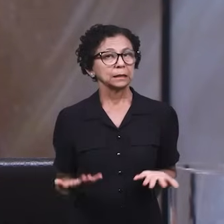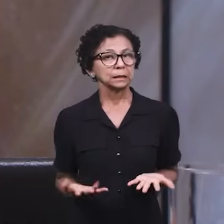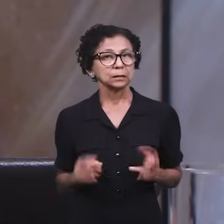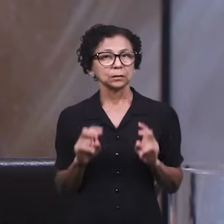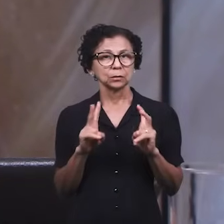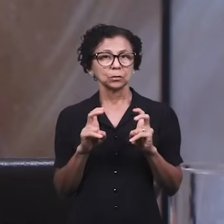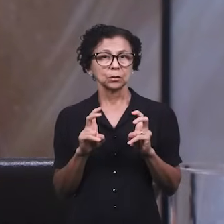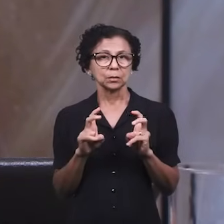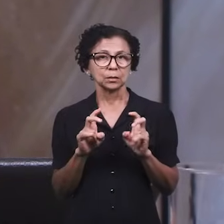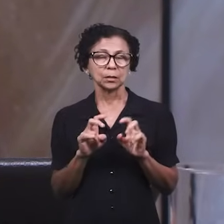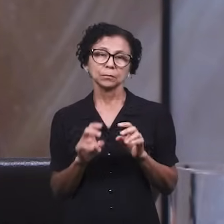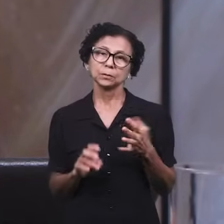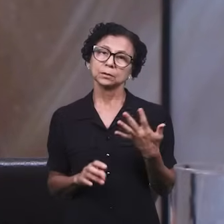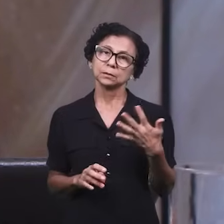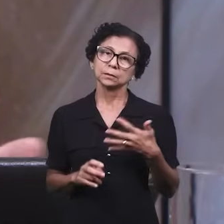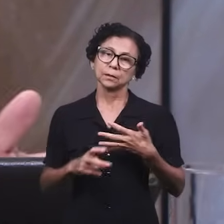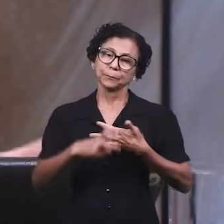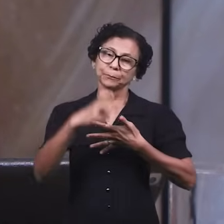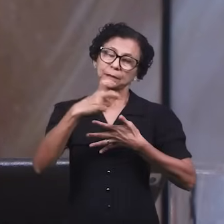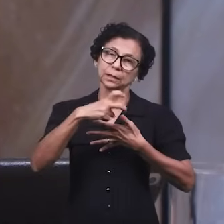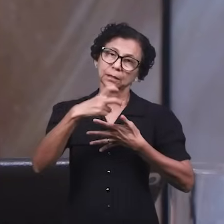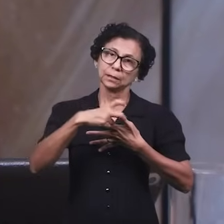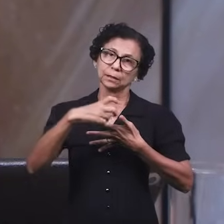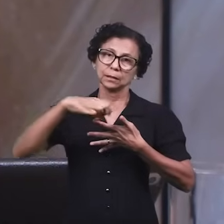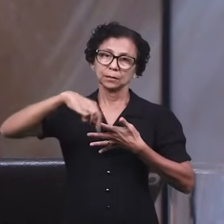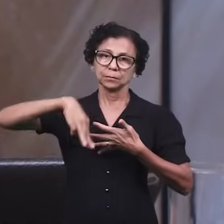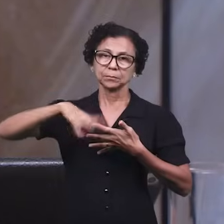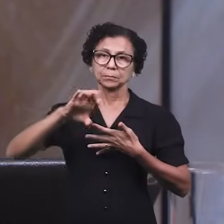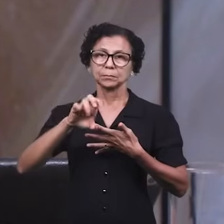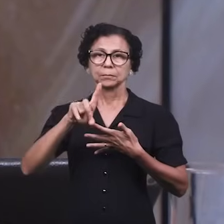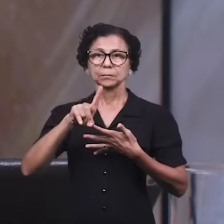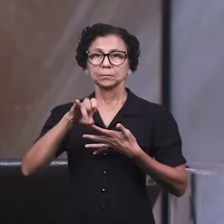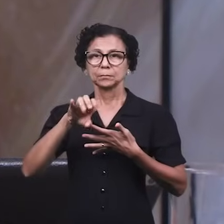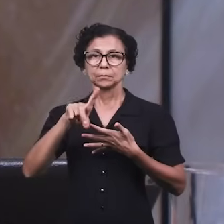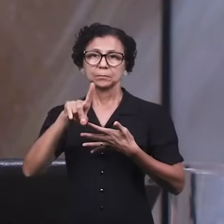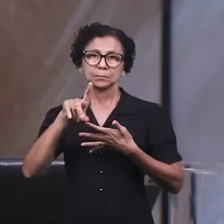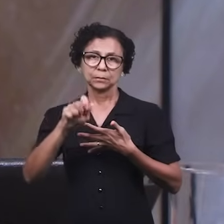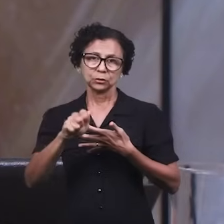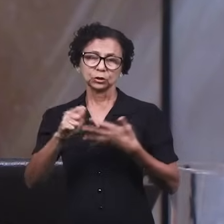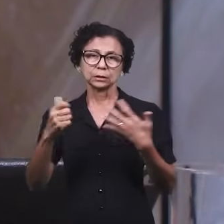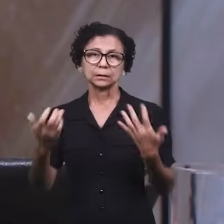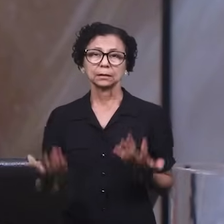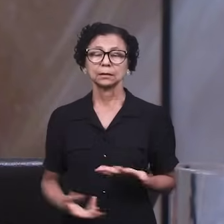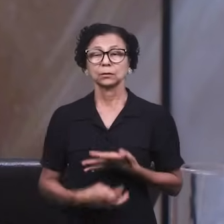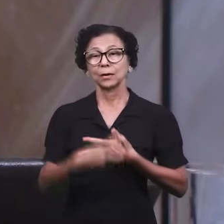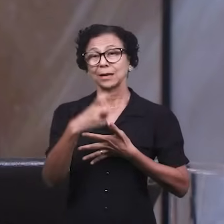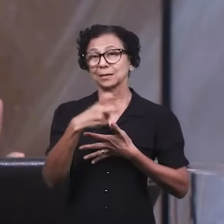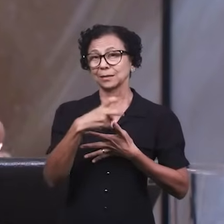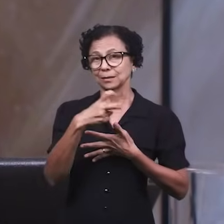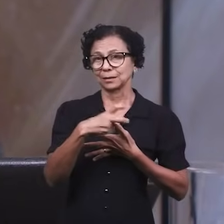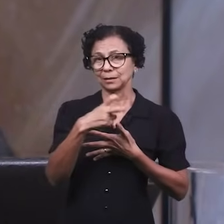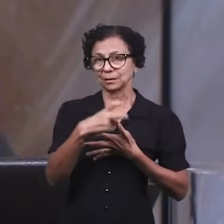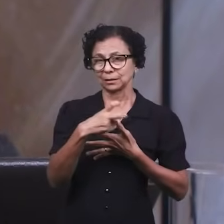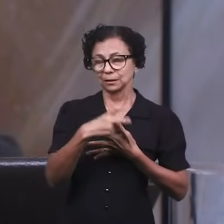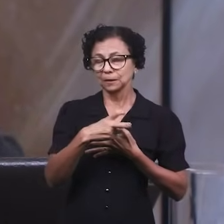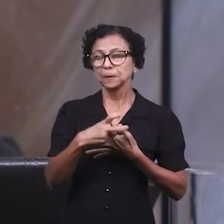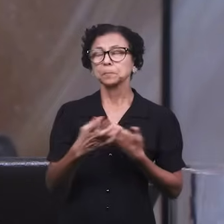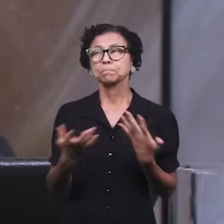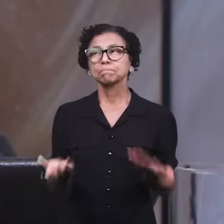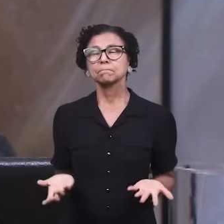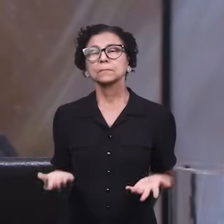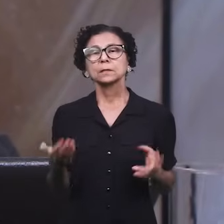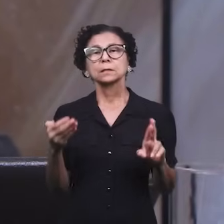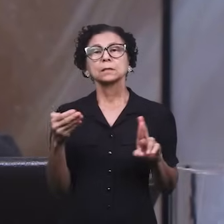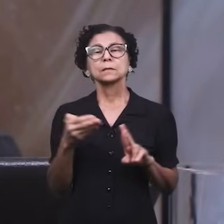isso de quinta medida, por uma questão apenas de didática. Agora, a quinta medida, naturalmente, quando nós nos referimos a